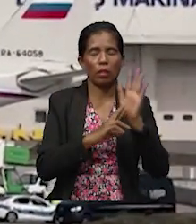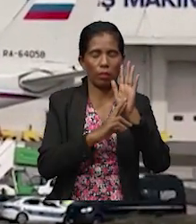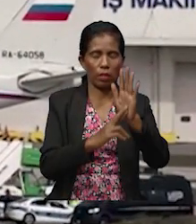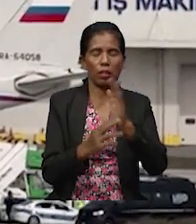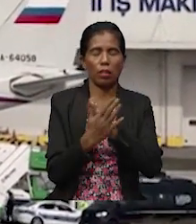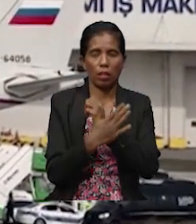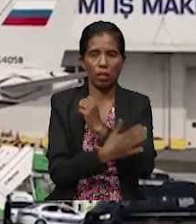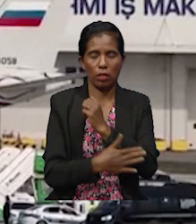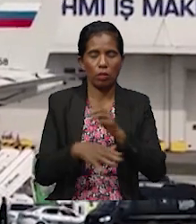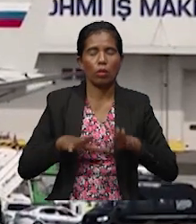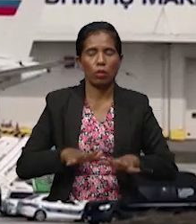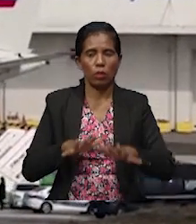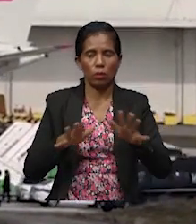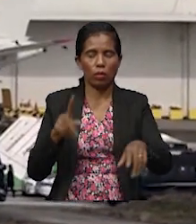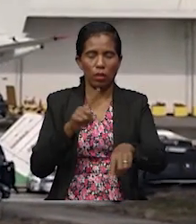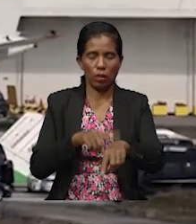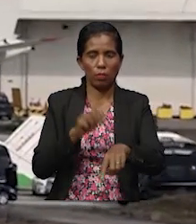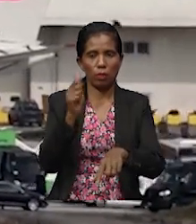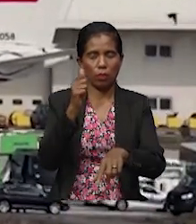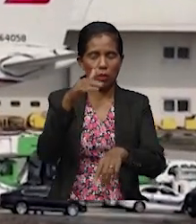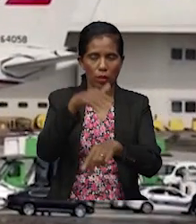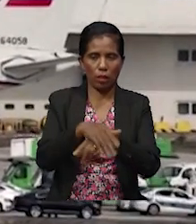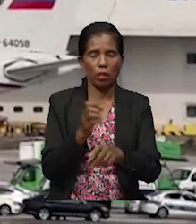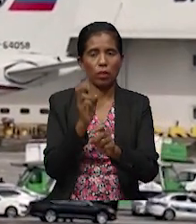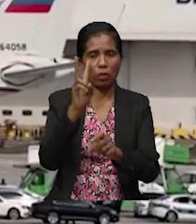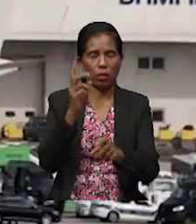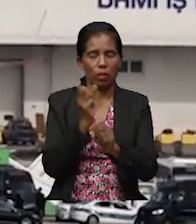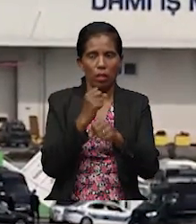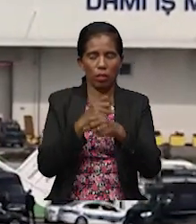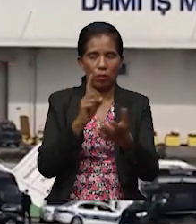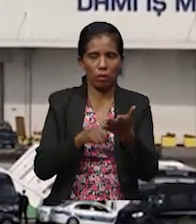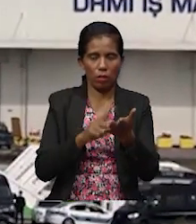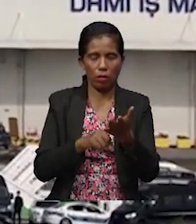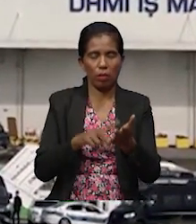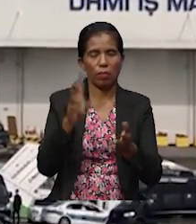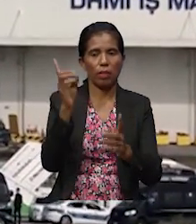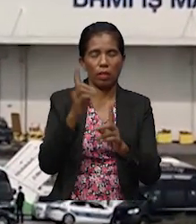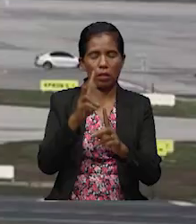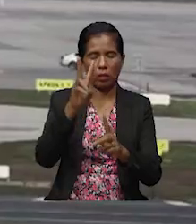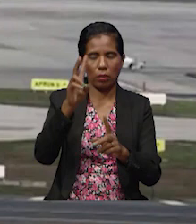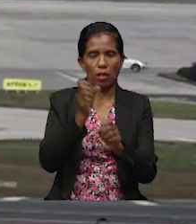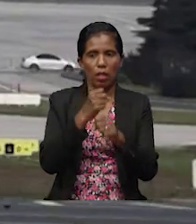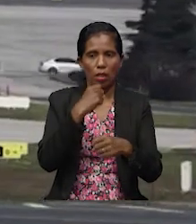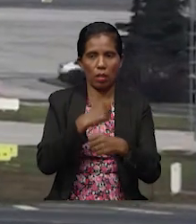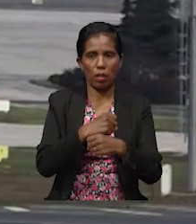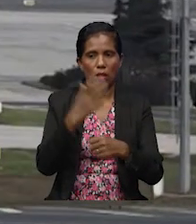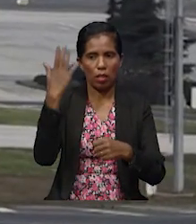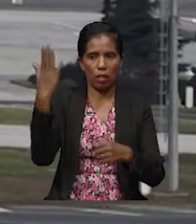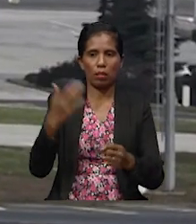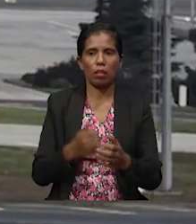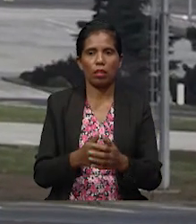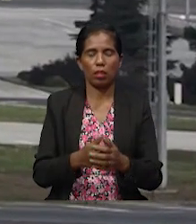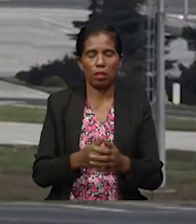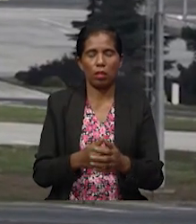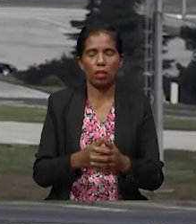iha oras tuku sanulukalan. Parte rua sehalo diskusaun konoba negosia saun pas iha lorong rua, nebe se realiza iha eskritoriu